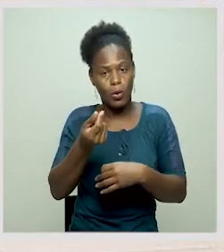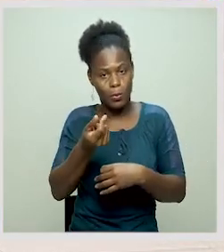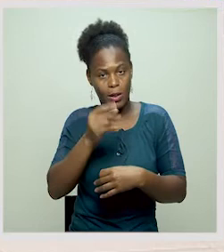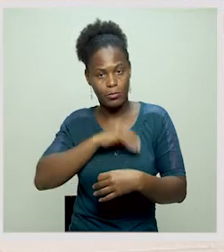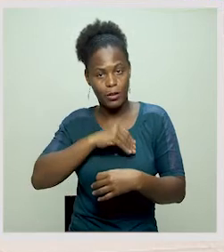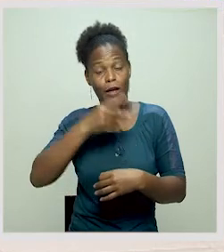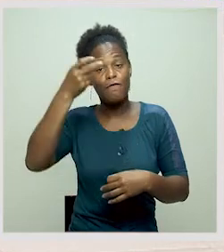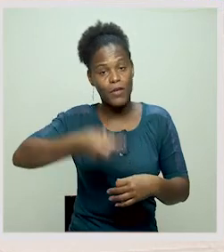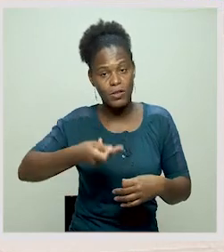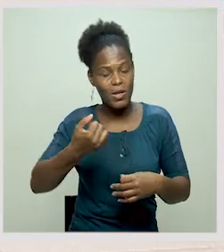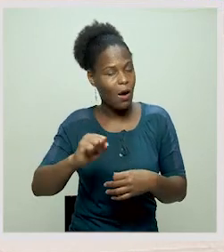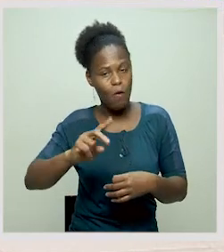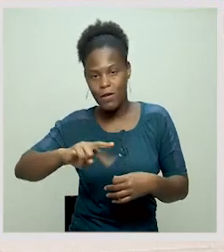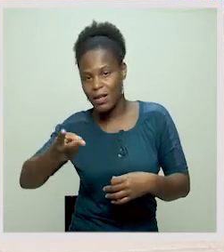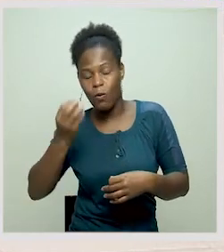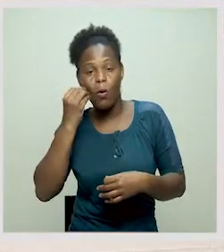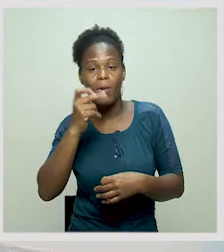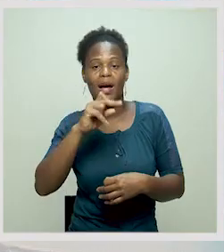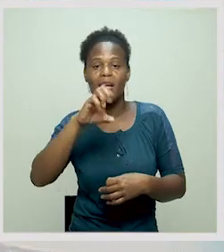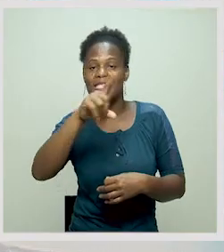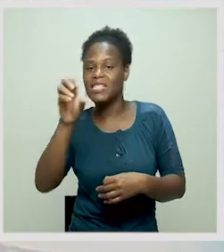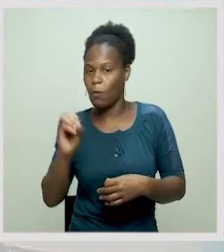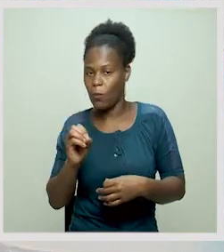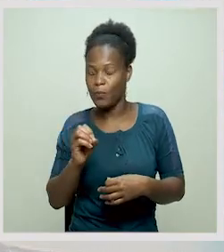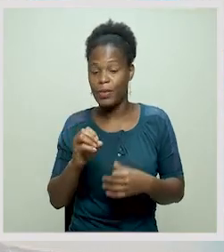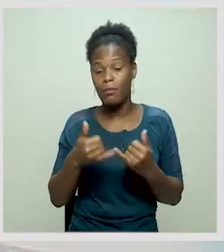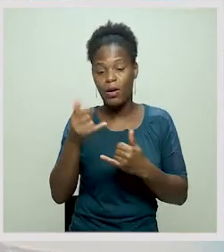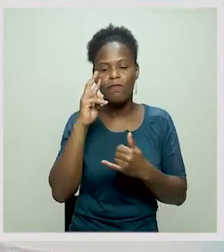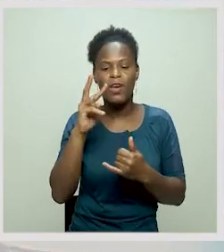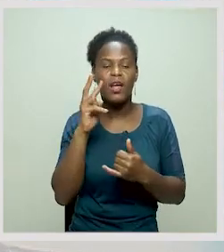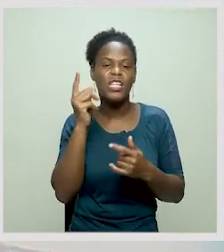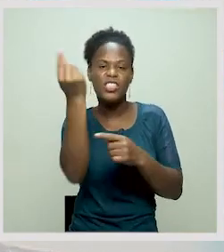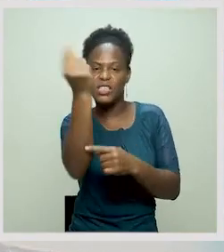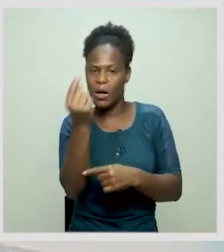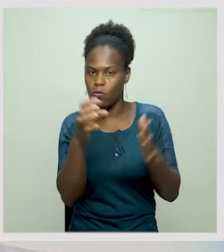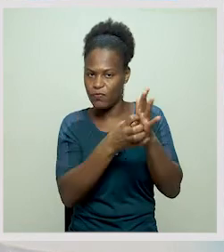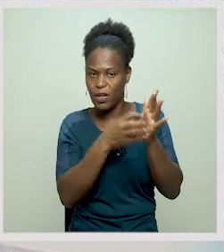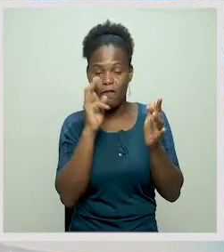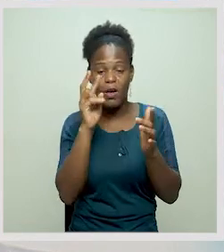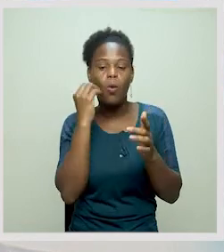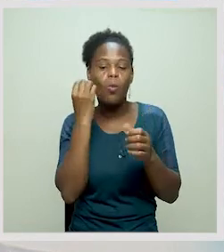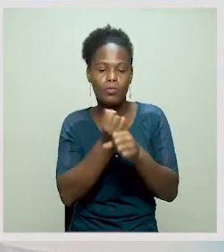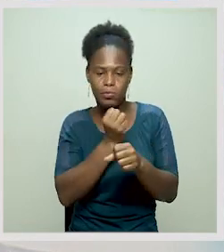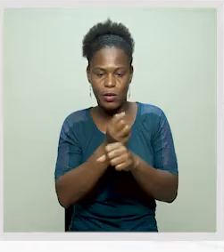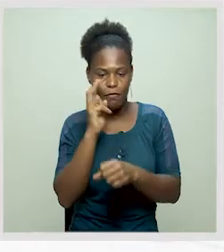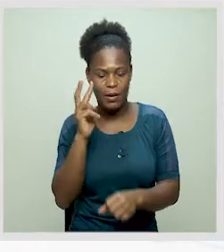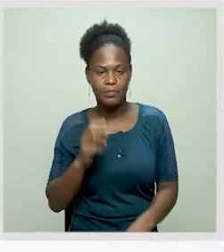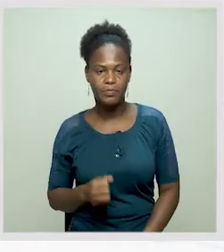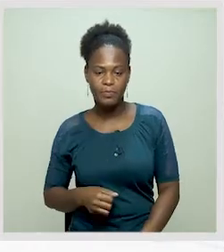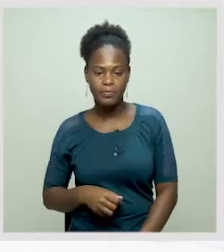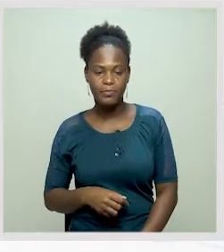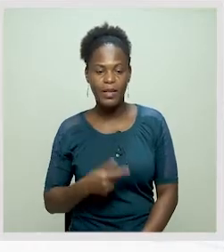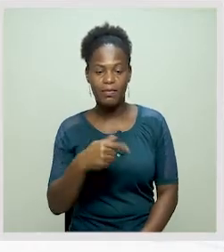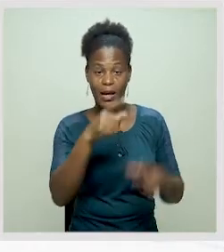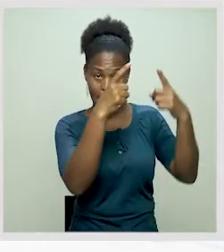não variável como a ação. Vamos ver um esquema para mostrar como é que isso funciona. Nós temos